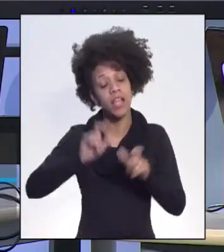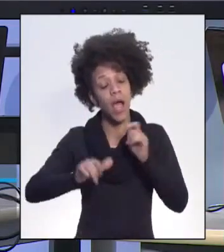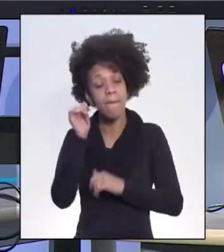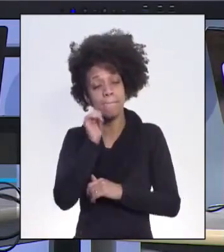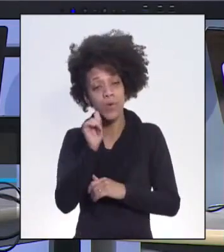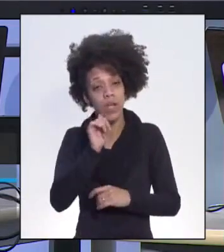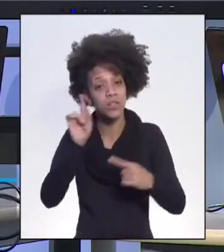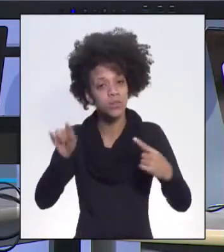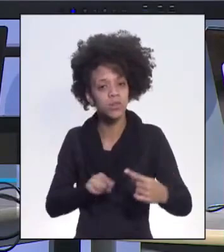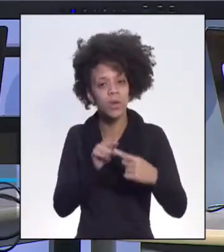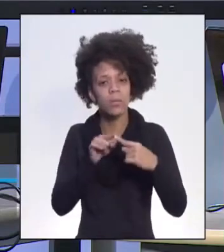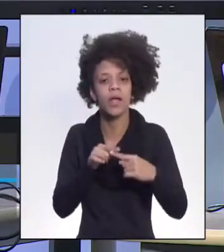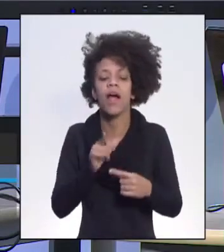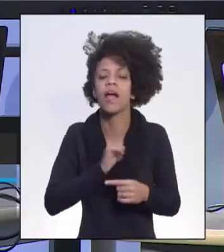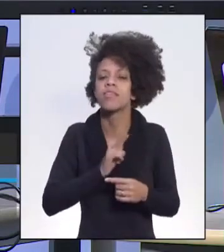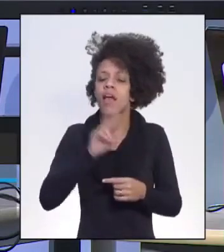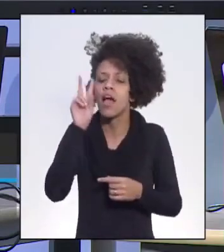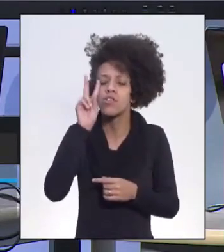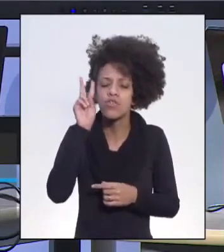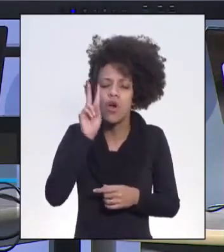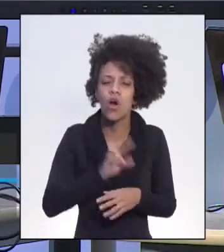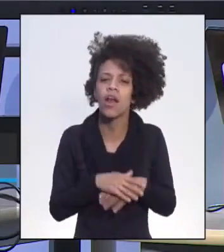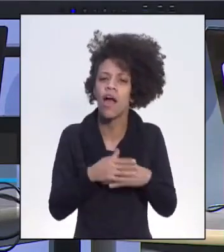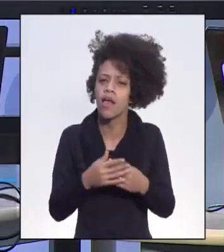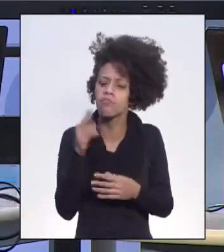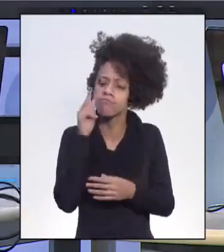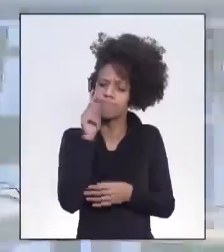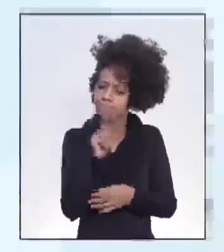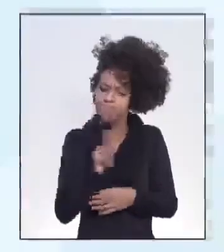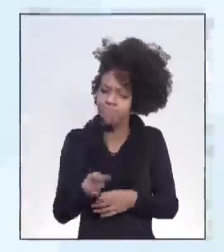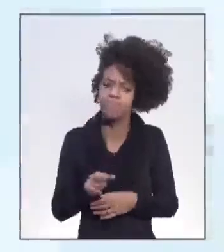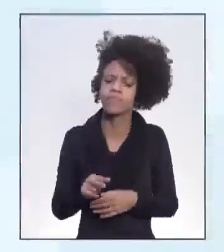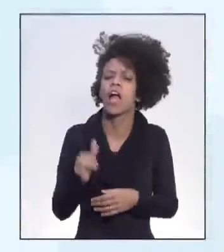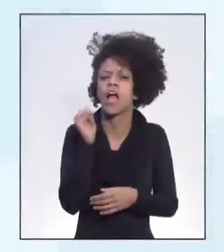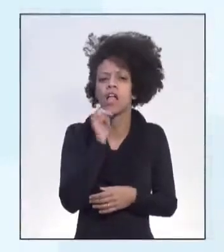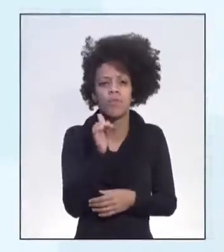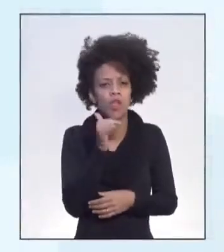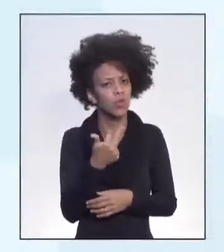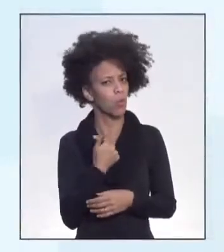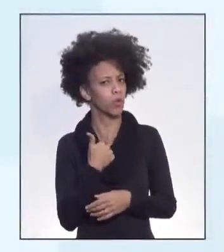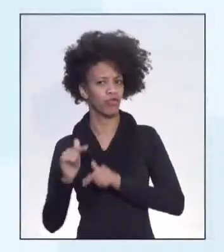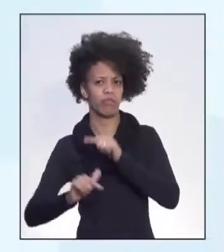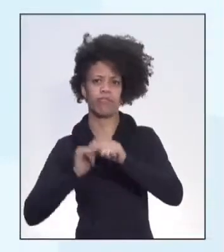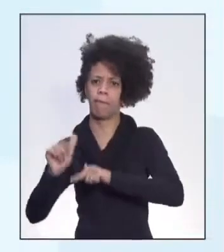sentido, têm a ver com a história. Né? E nós verificamos, as mulheres não podiam